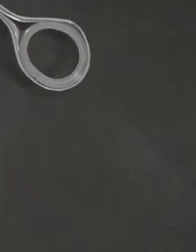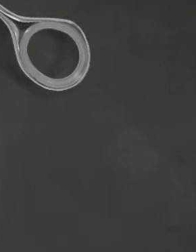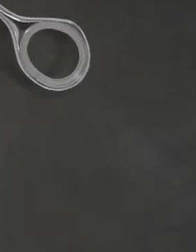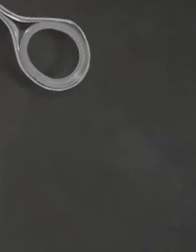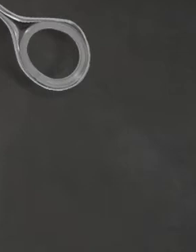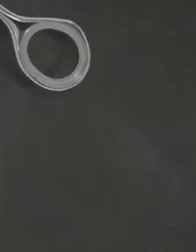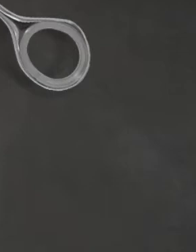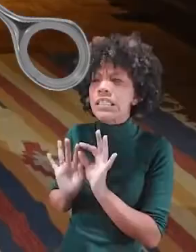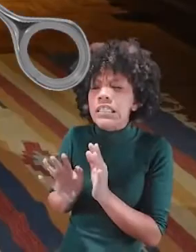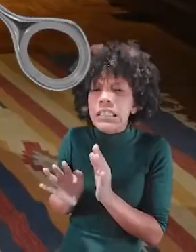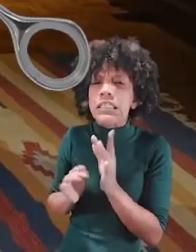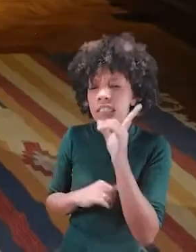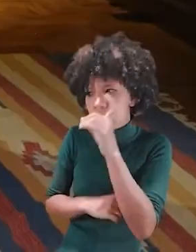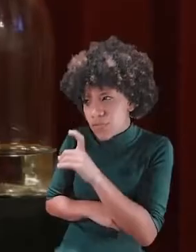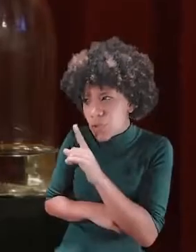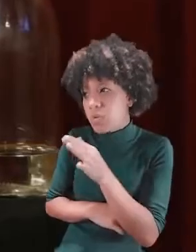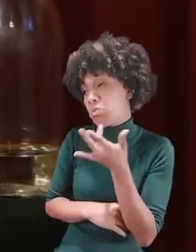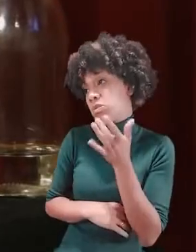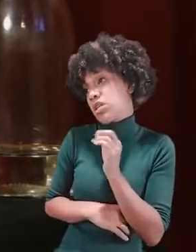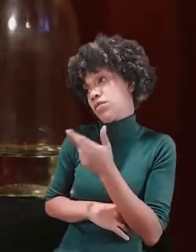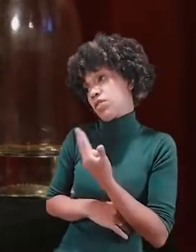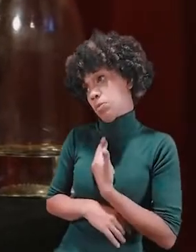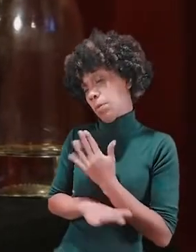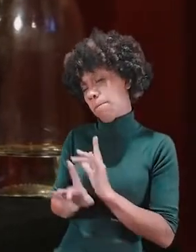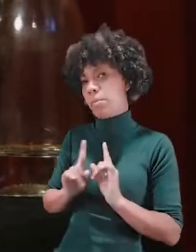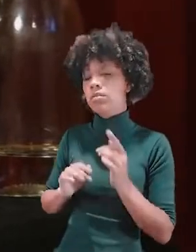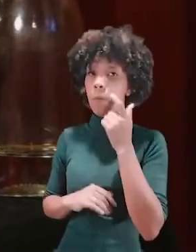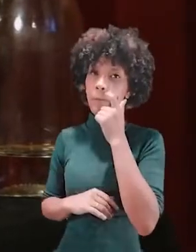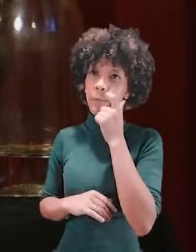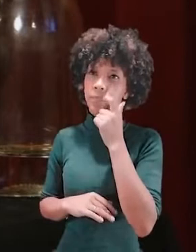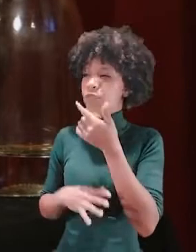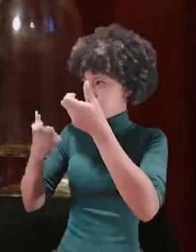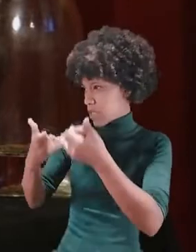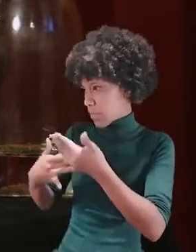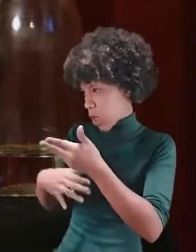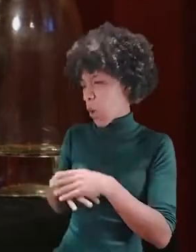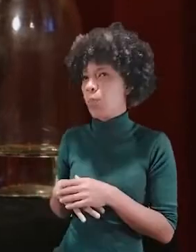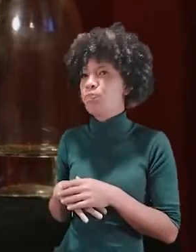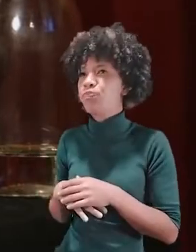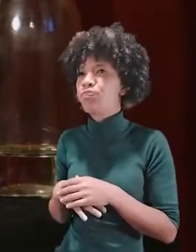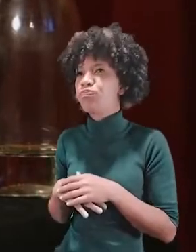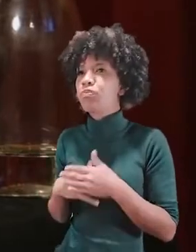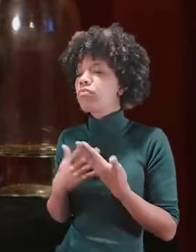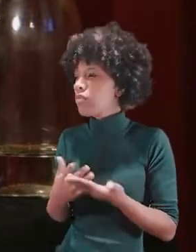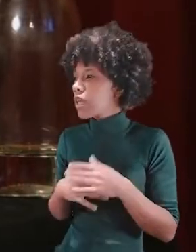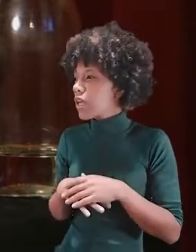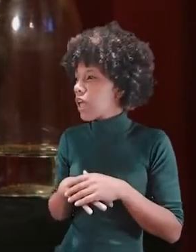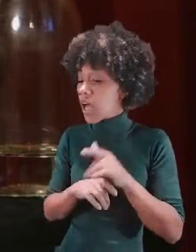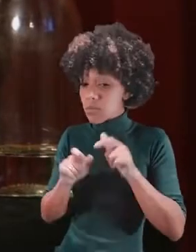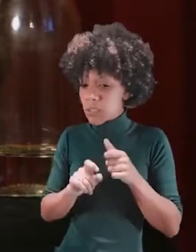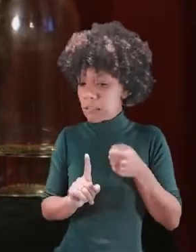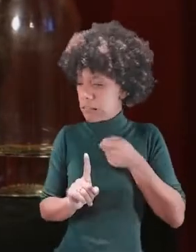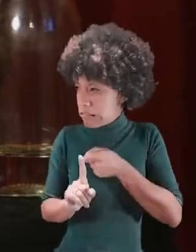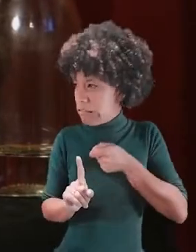Tá, eu vou fazer uma pergunta delicadíssima para você, que eu não sei se você pode responder, mas assim, da mesma forma que você falou que os caras